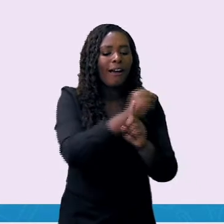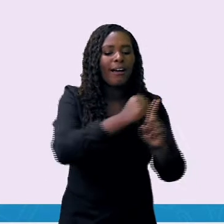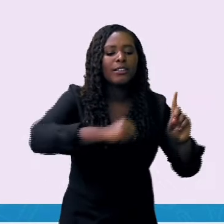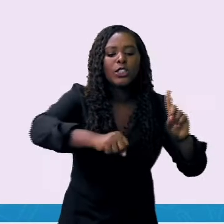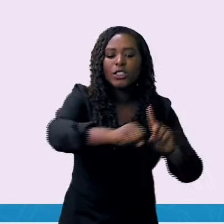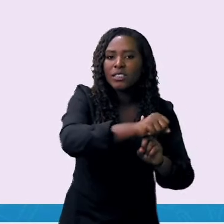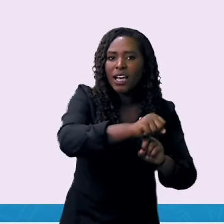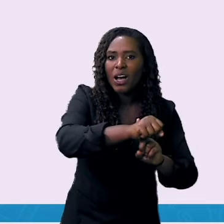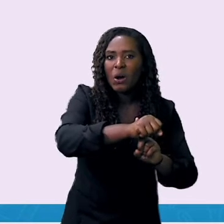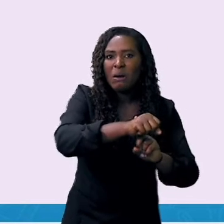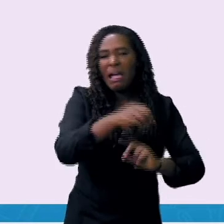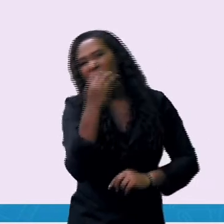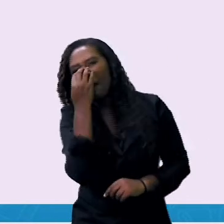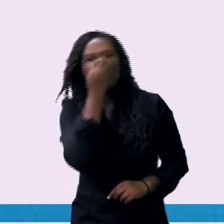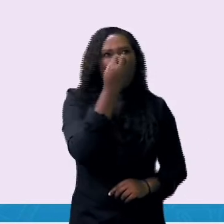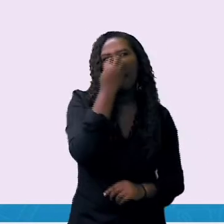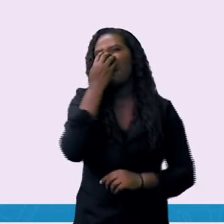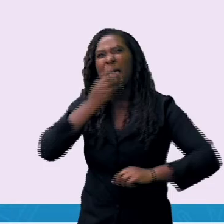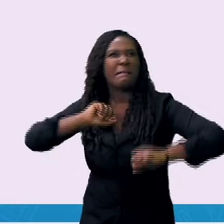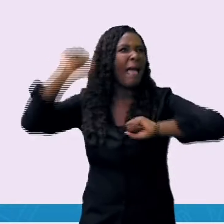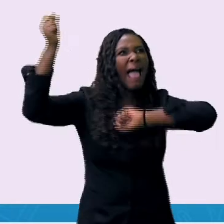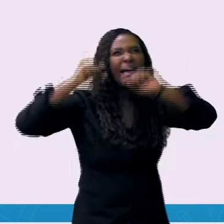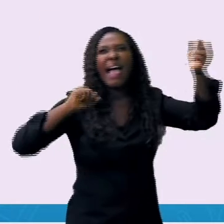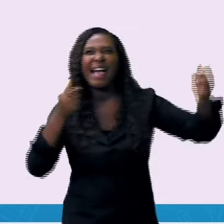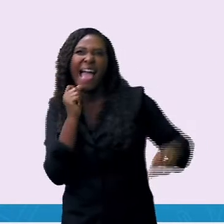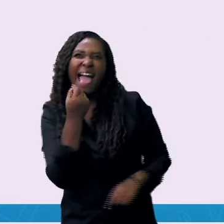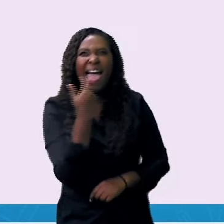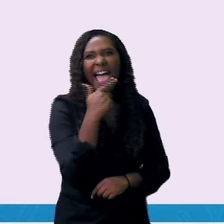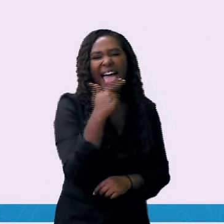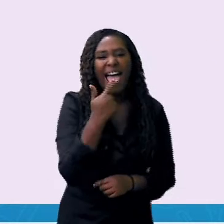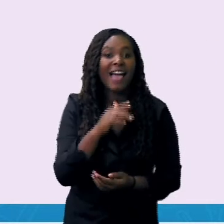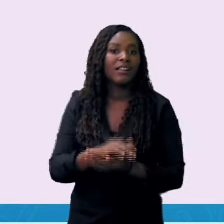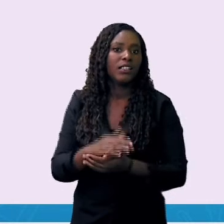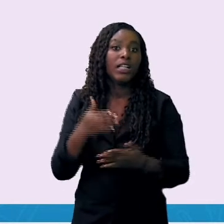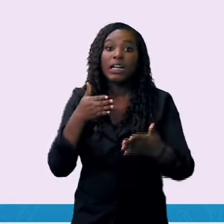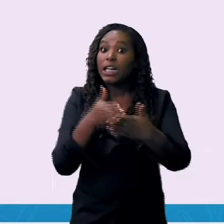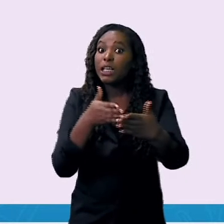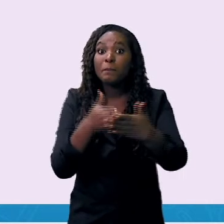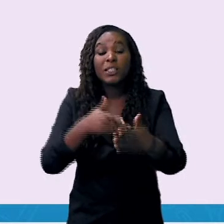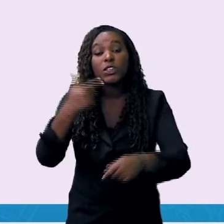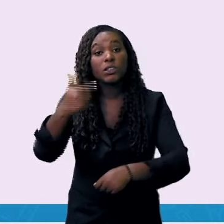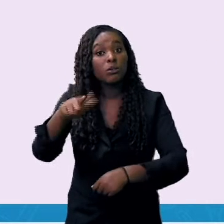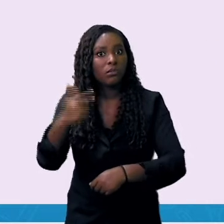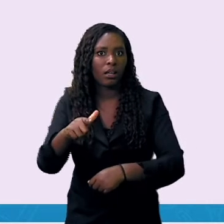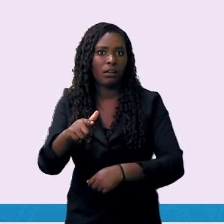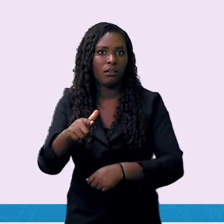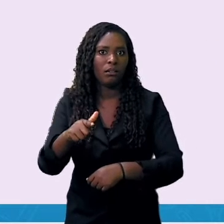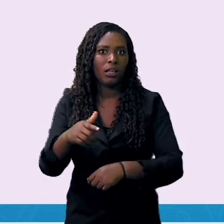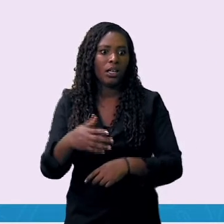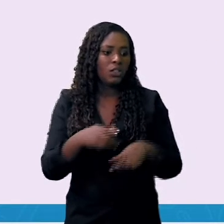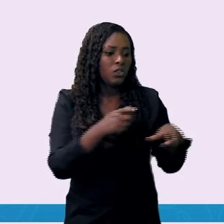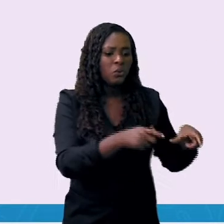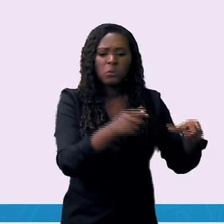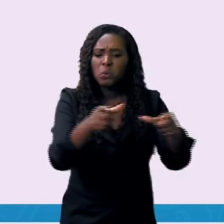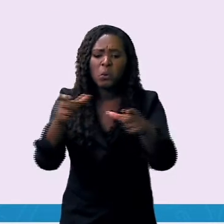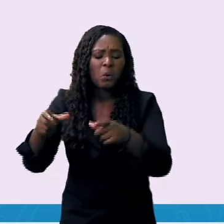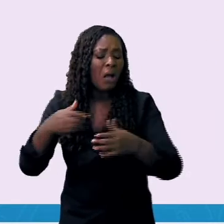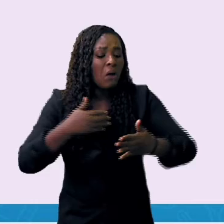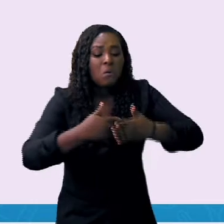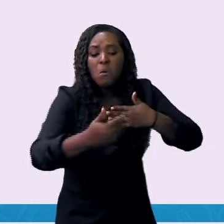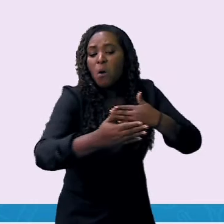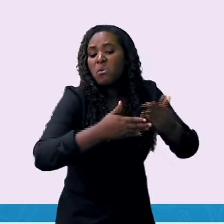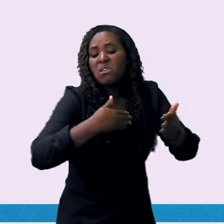sabe o limite até quando pode ir com aquela brincadeira, achando que fazer graça é inerente